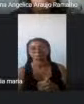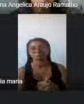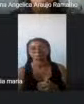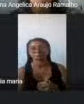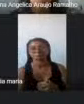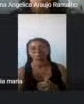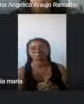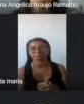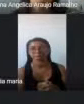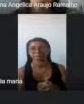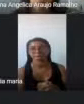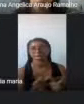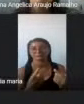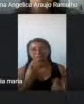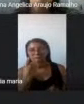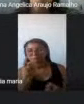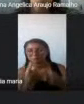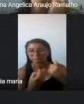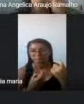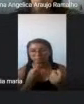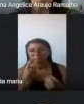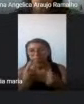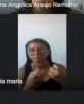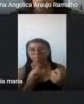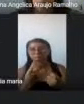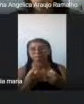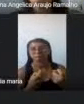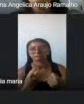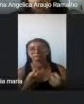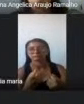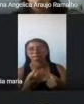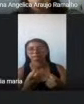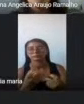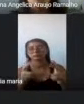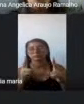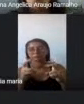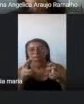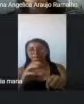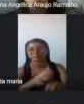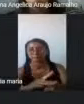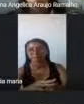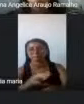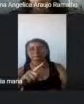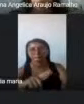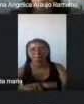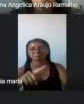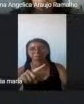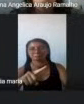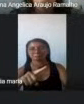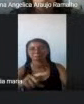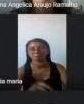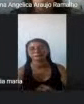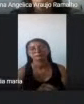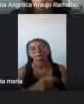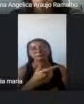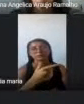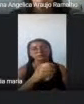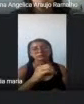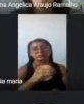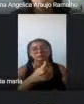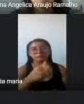preocupante com relação às ISTs, e nós já vimos prevendo isso. Ou seja, em 2019, nós